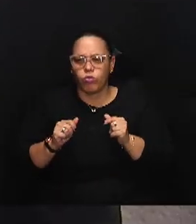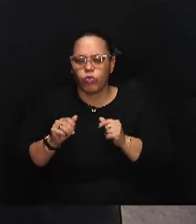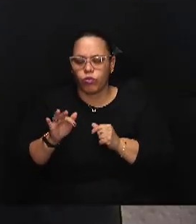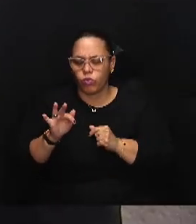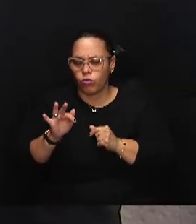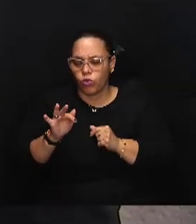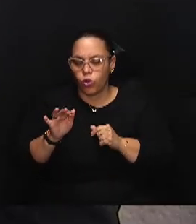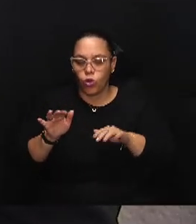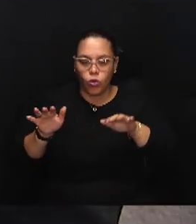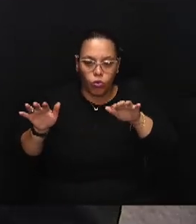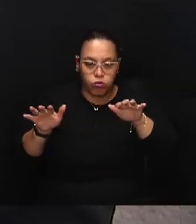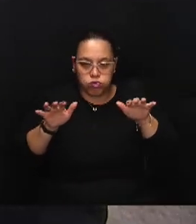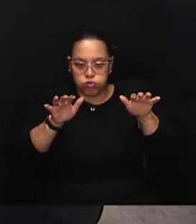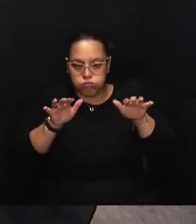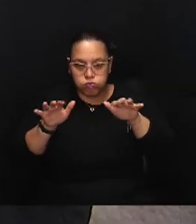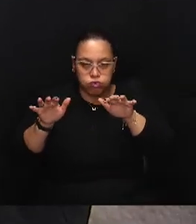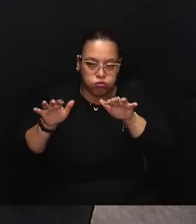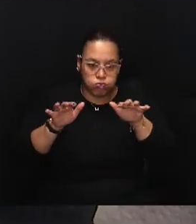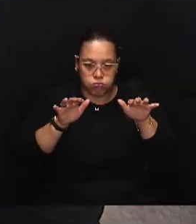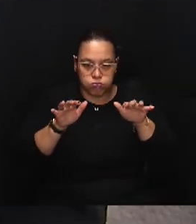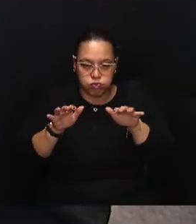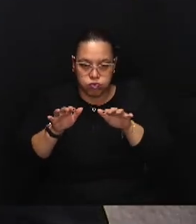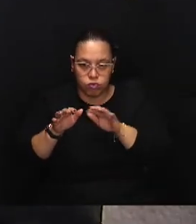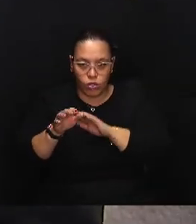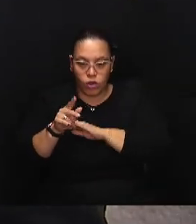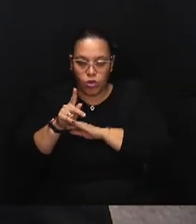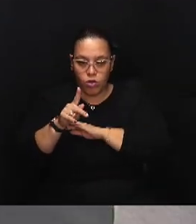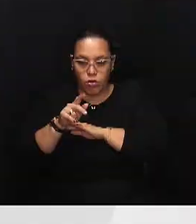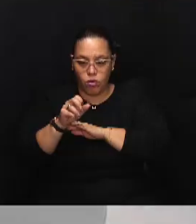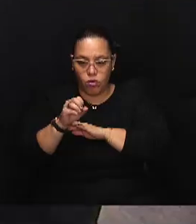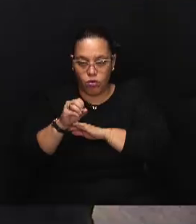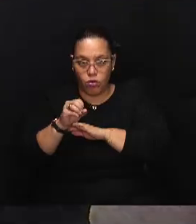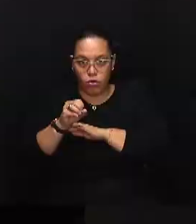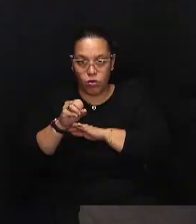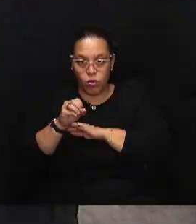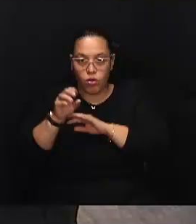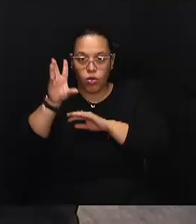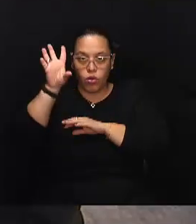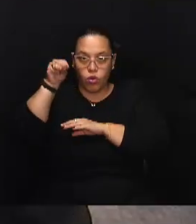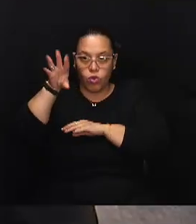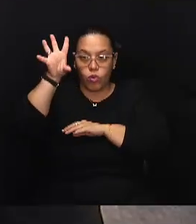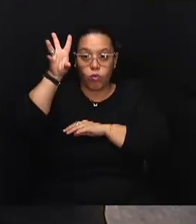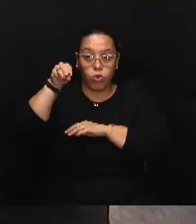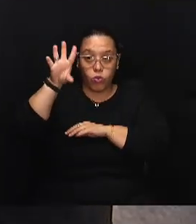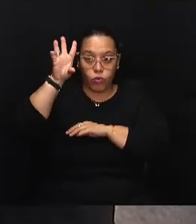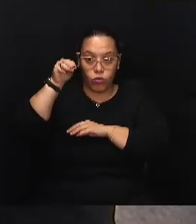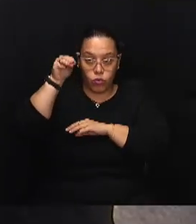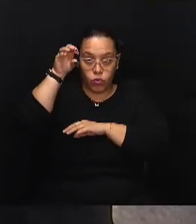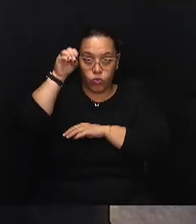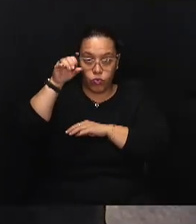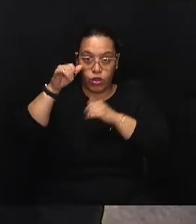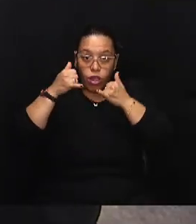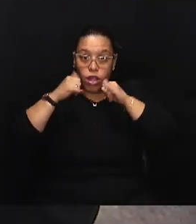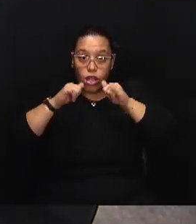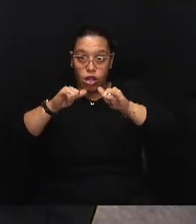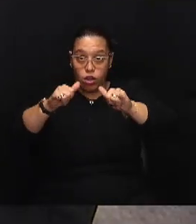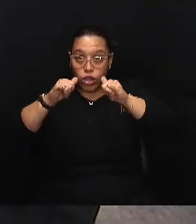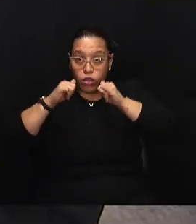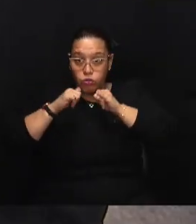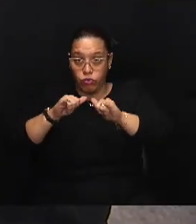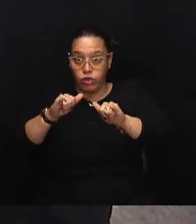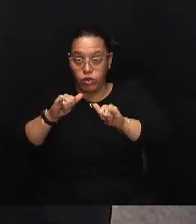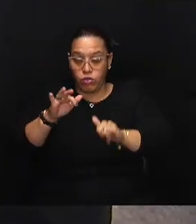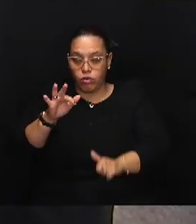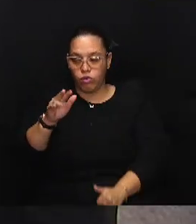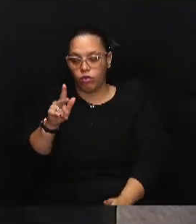Tem alguns espectros que a gente chama de poltergeist, então luz que acende e apaga, aqueles frios repentinos,